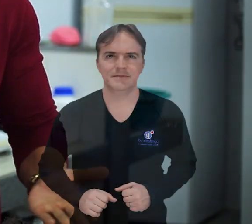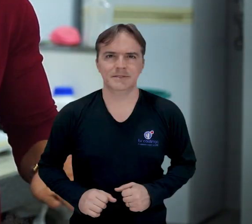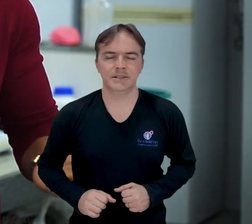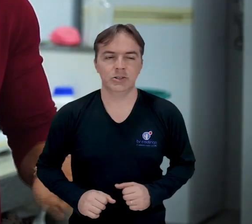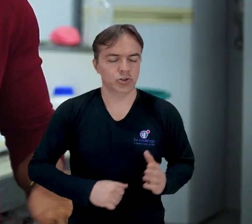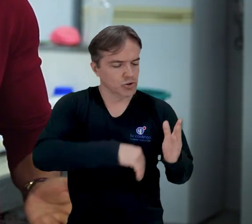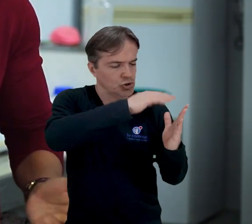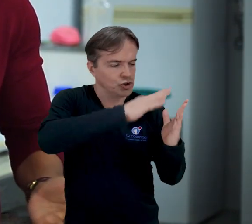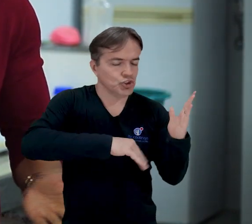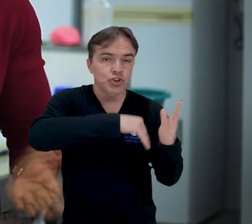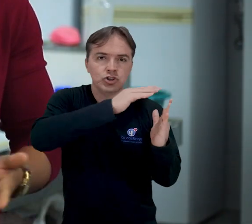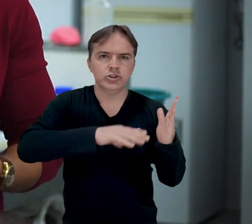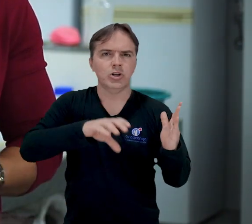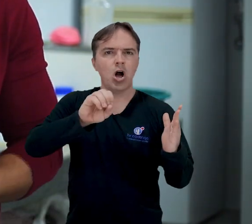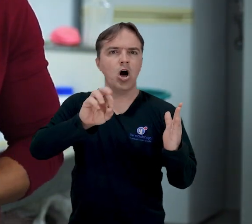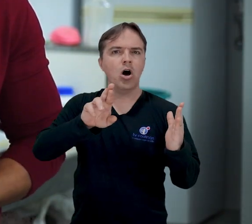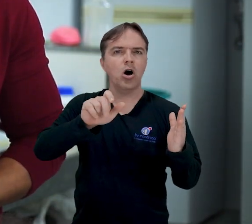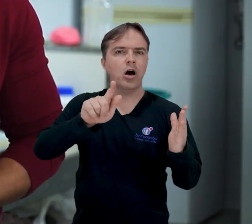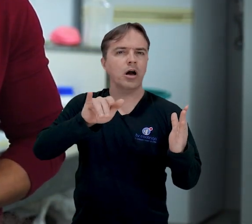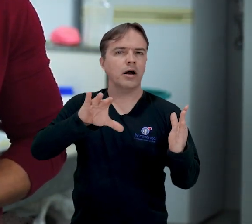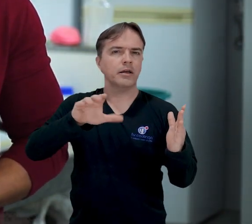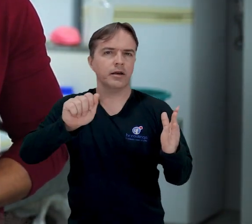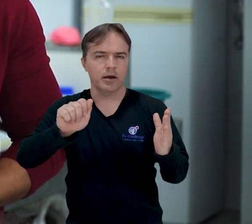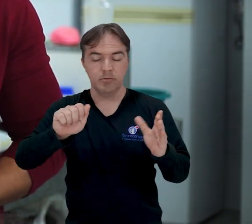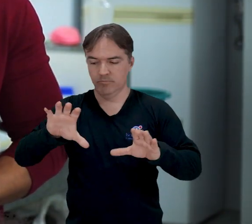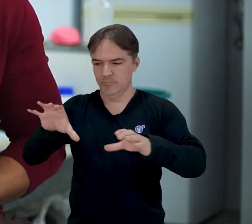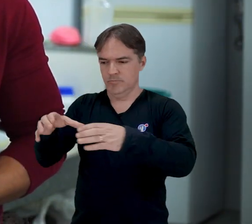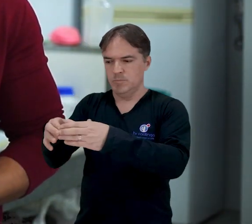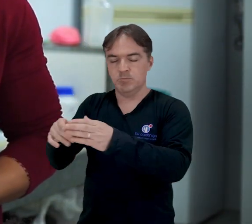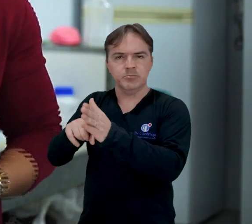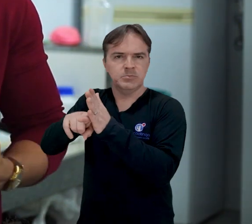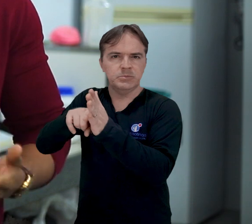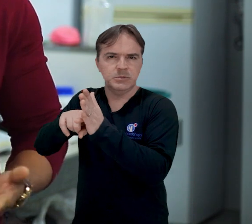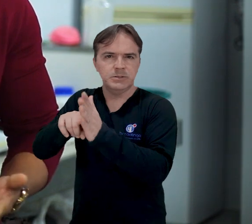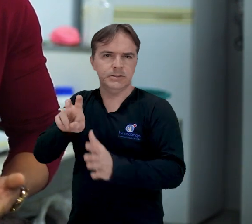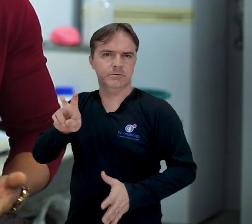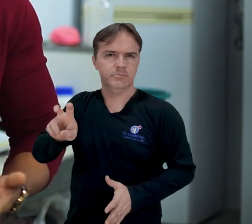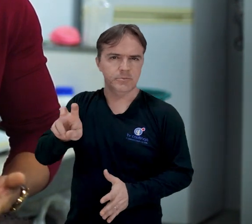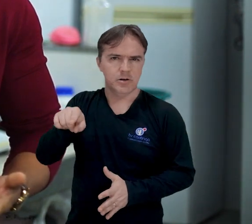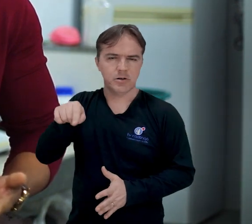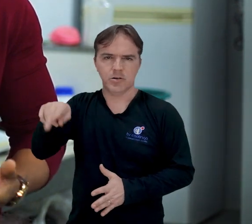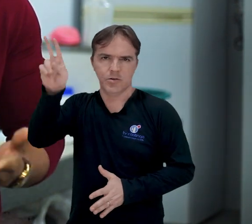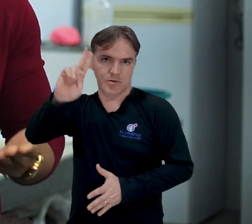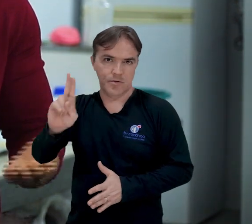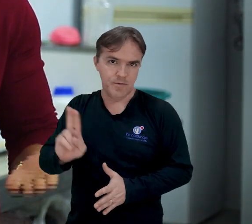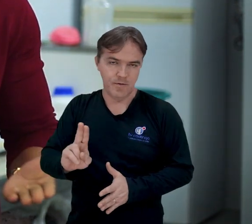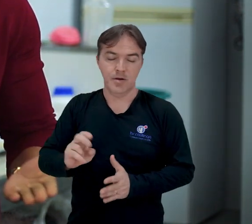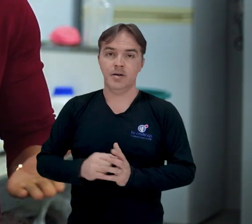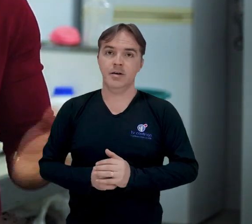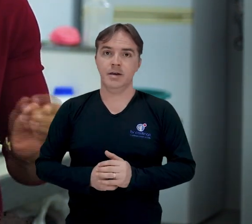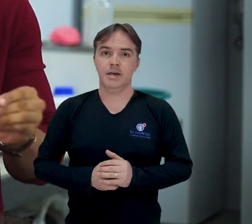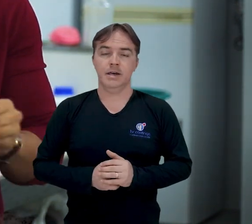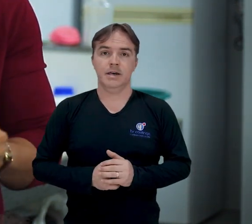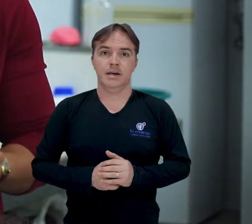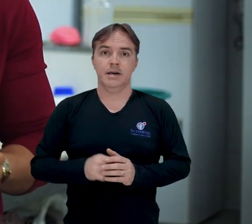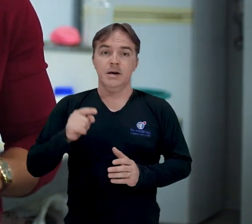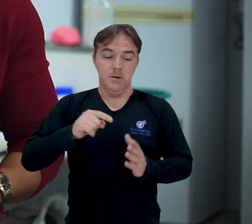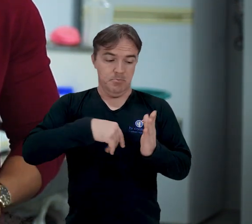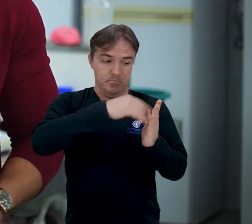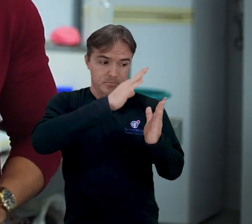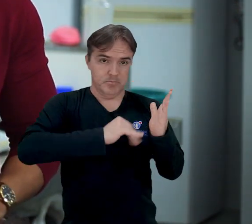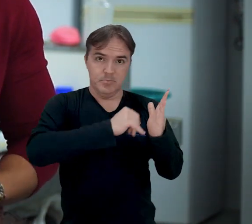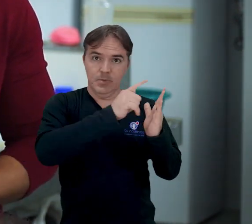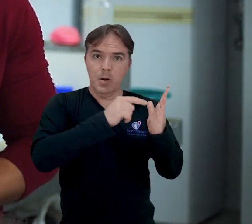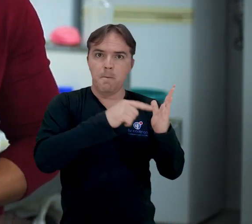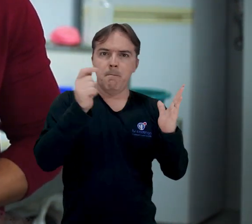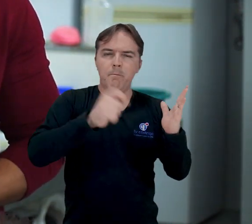A tinta orgânica foi desenvolvida por 5 pesquisadores da Univasf. O produto tecnológico tem a capacidade de prevenir danos